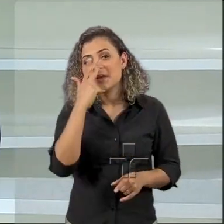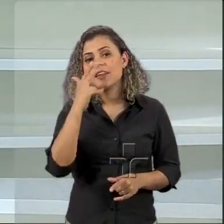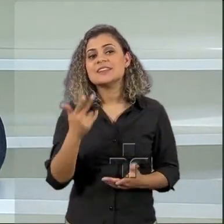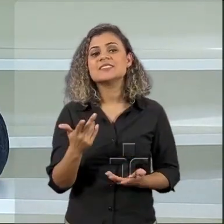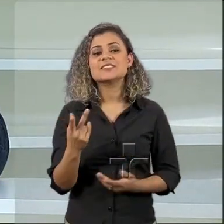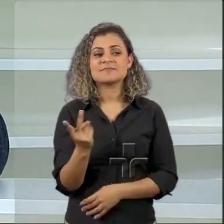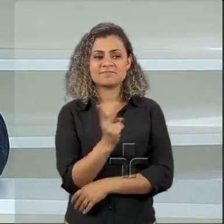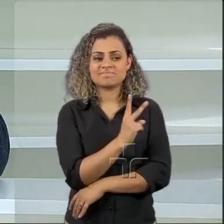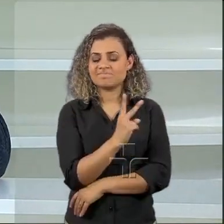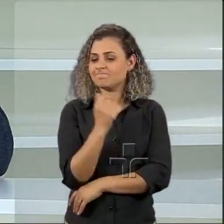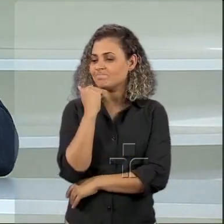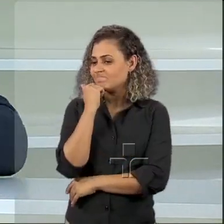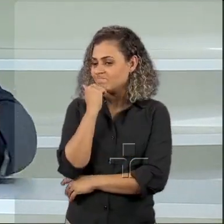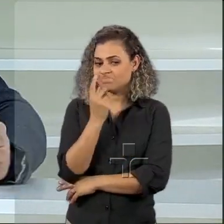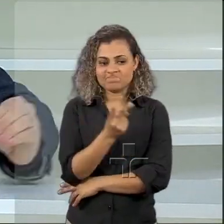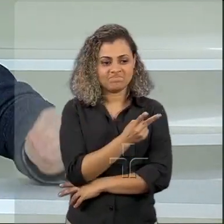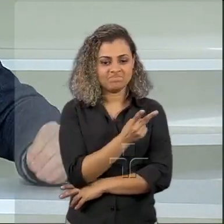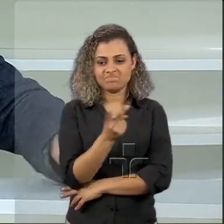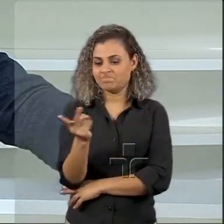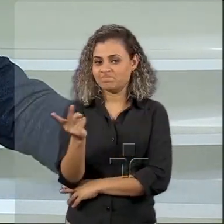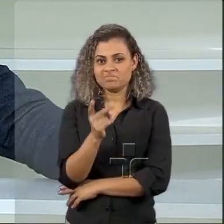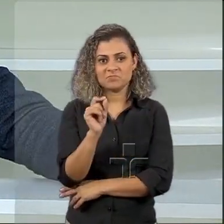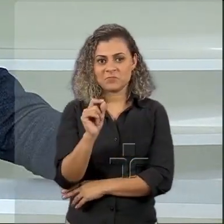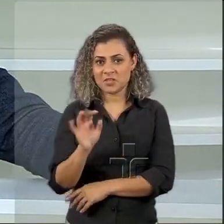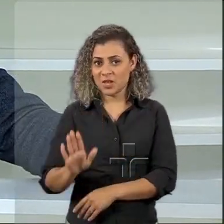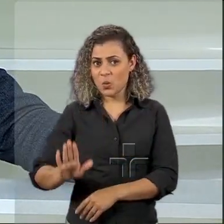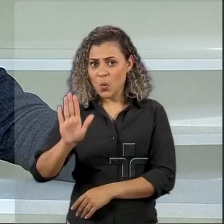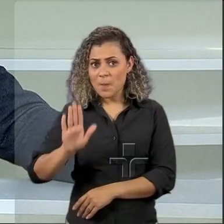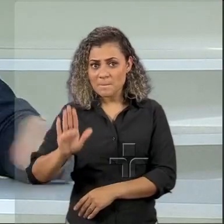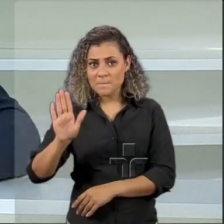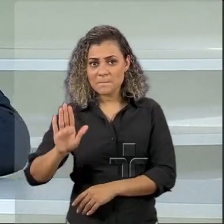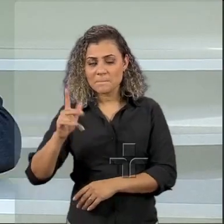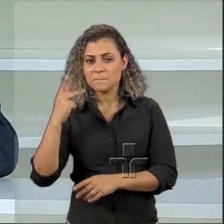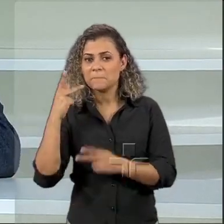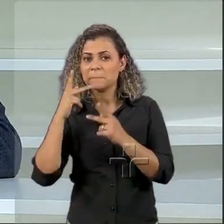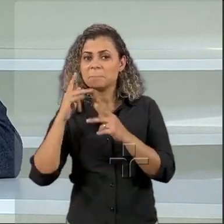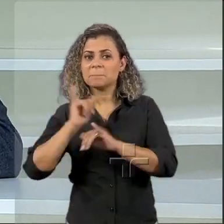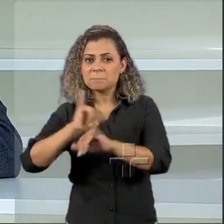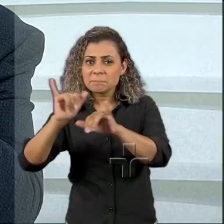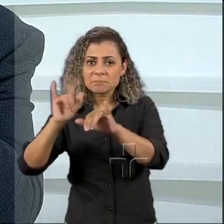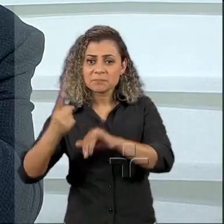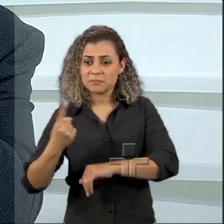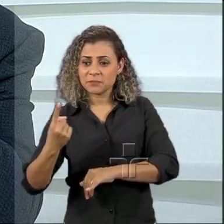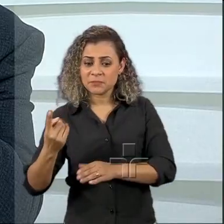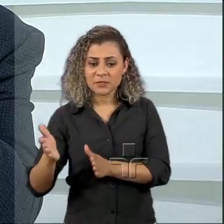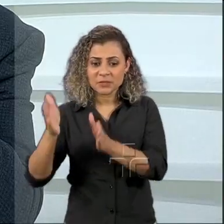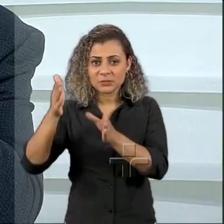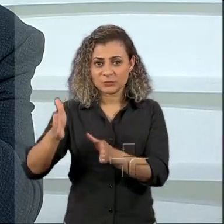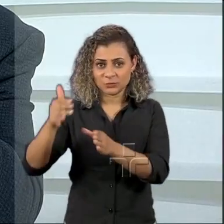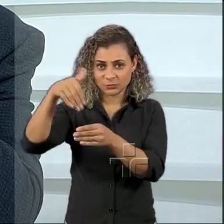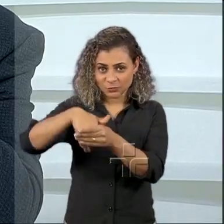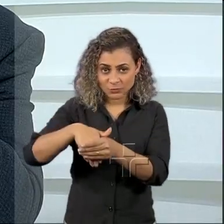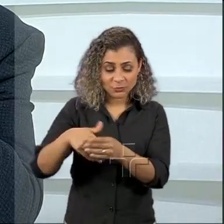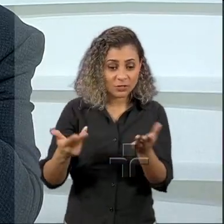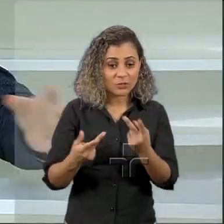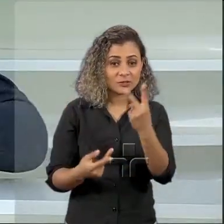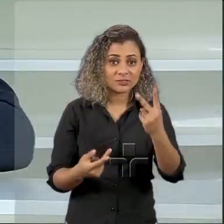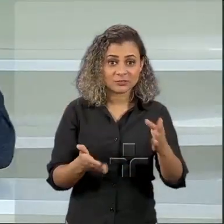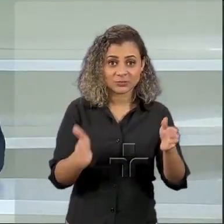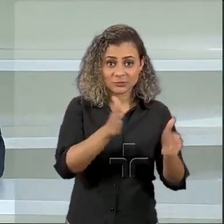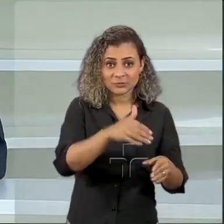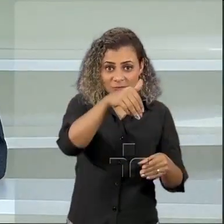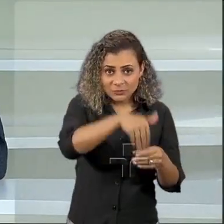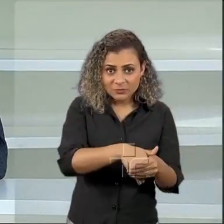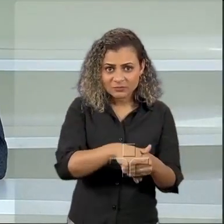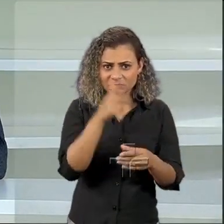olhando assim, como é possível uma pessoa fazer uma campanha antissistema no primeiro turno e no segundo turno querer dizer que o outro é que é o caos e